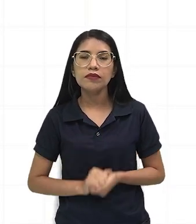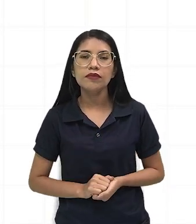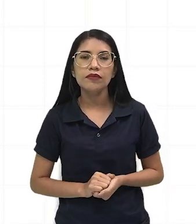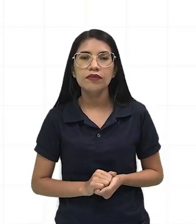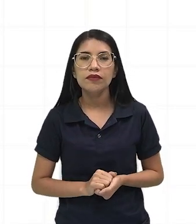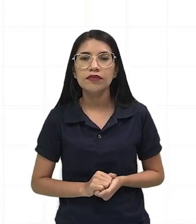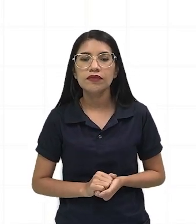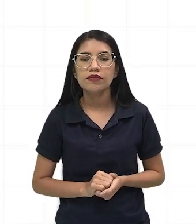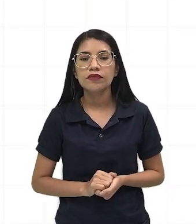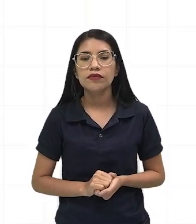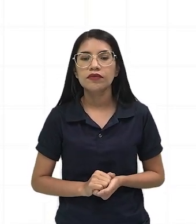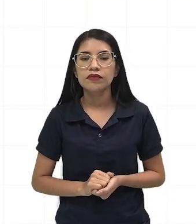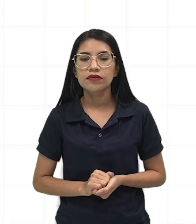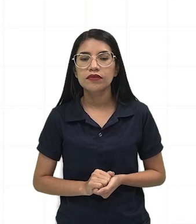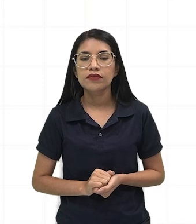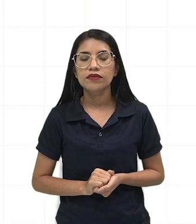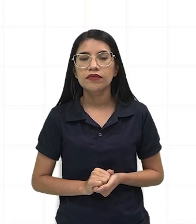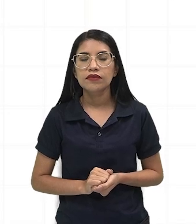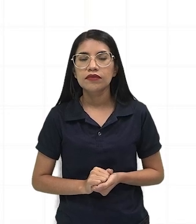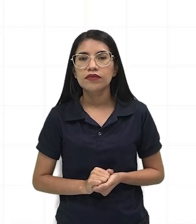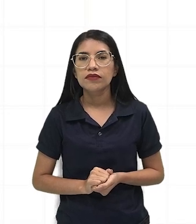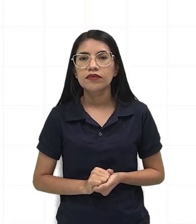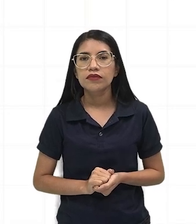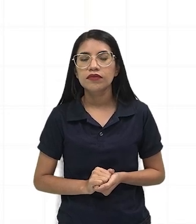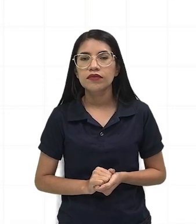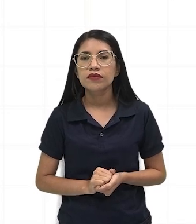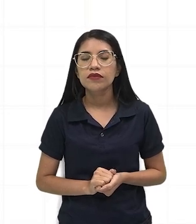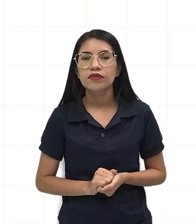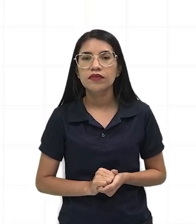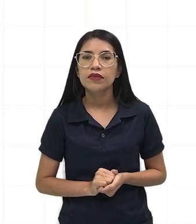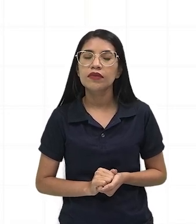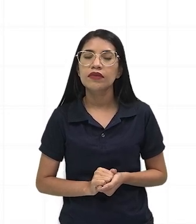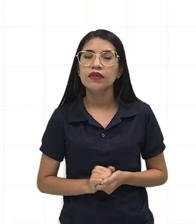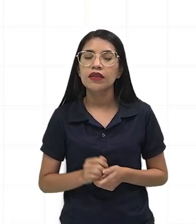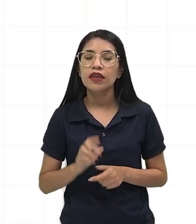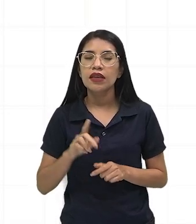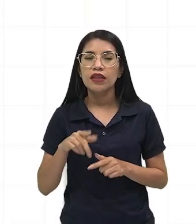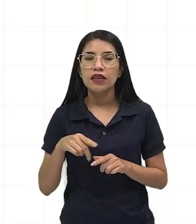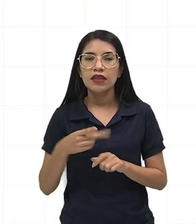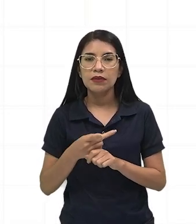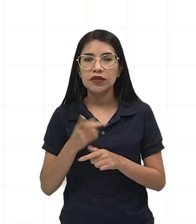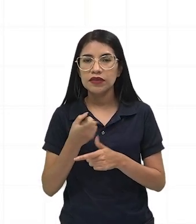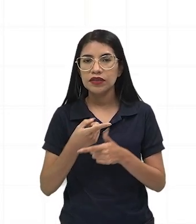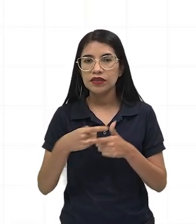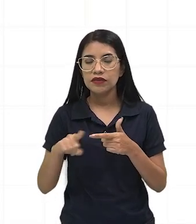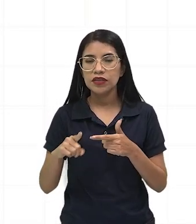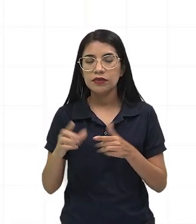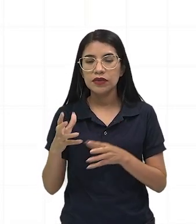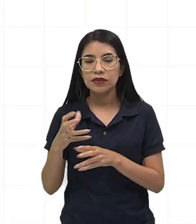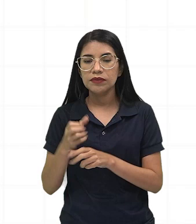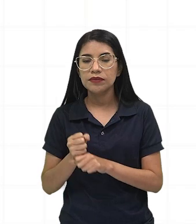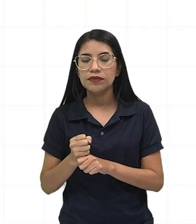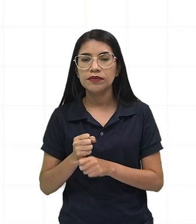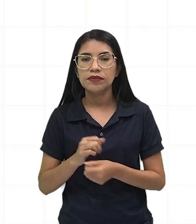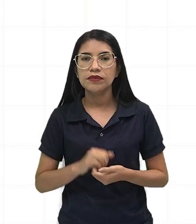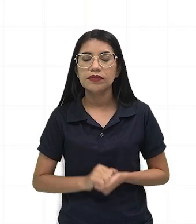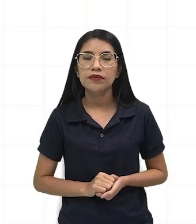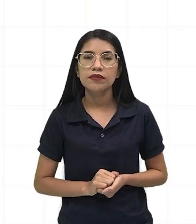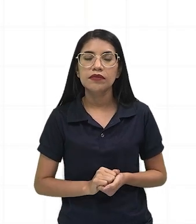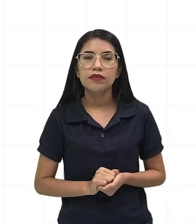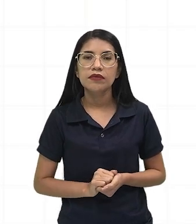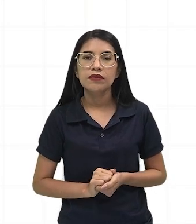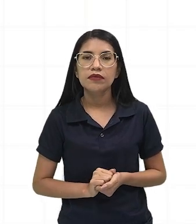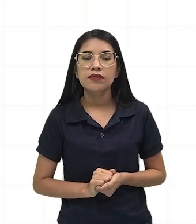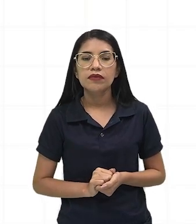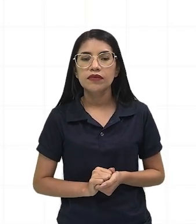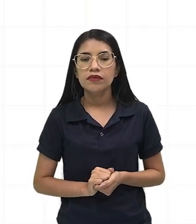esses dados até o último e dividir pela quantidade. Quando você fizer